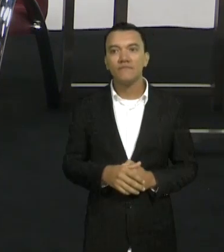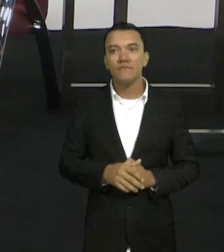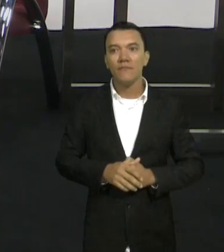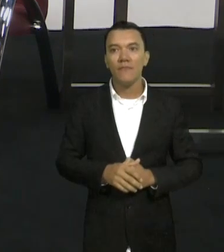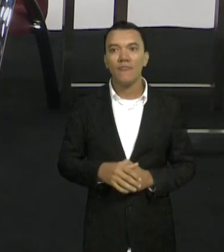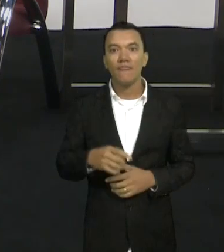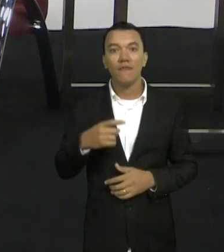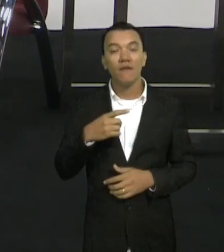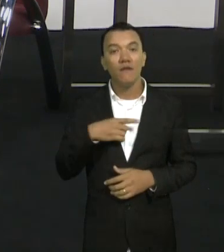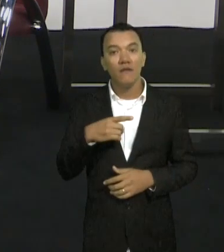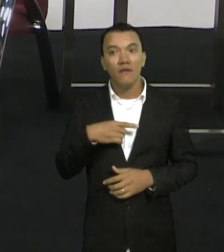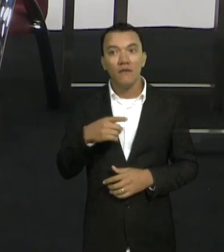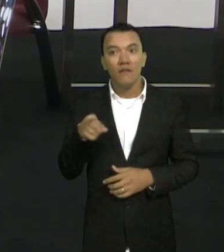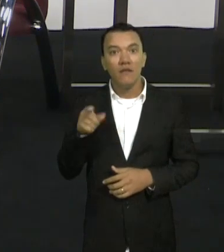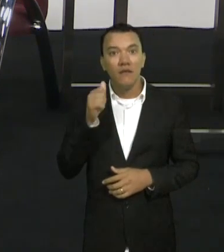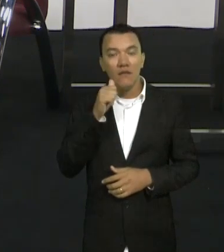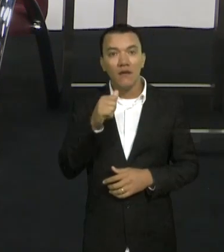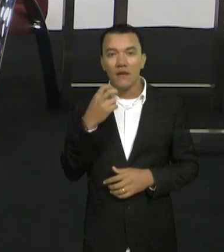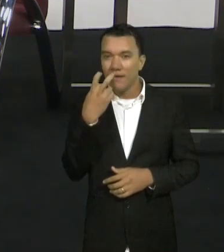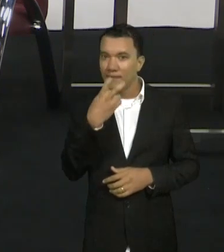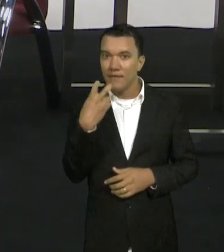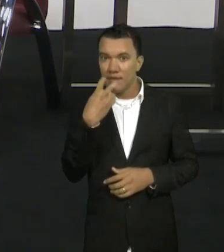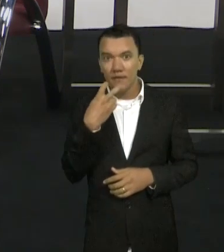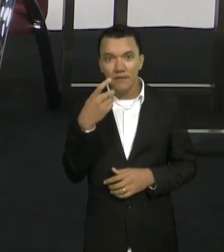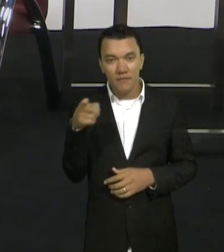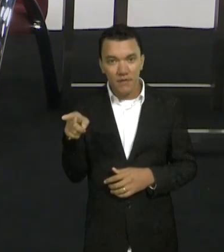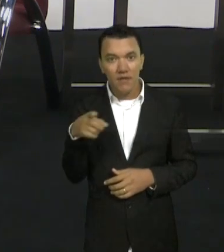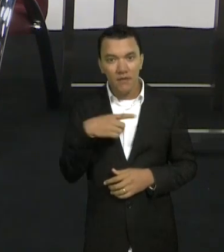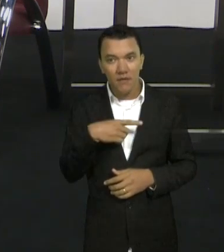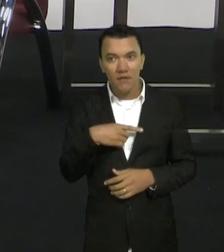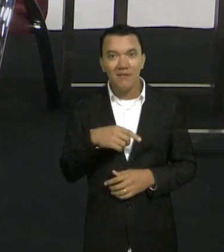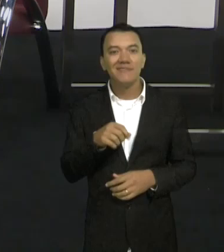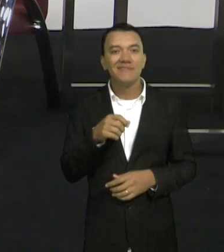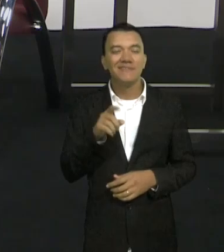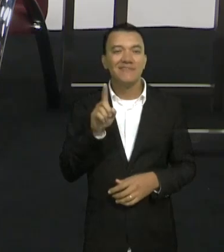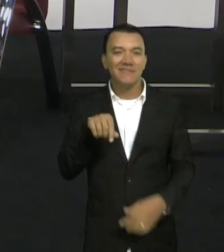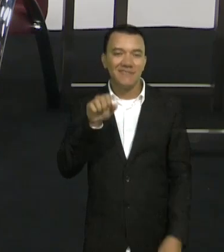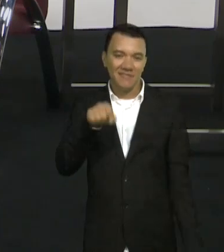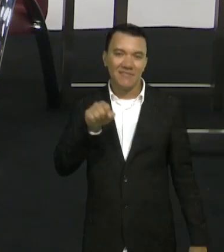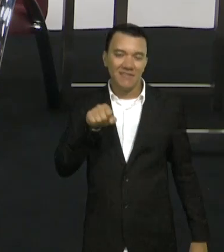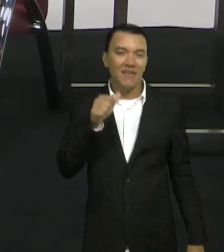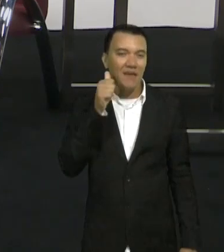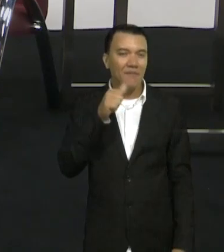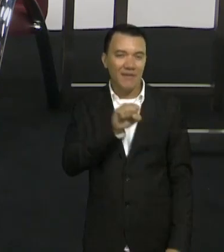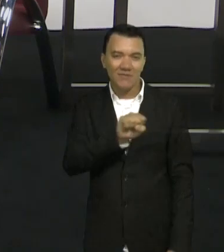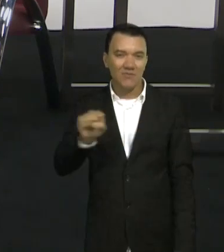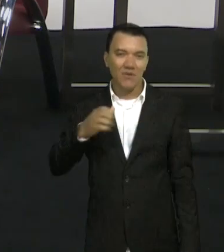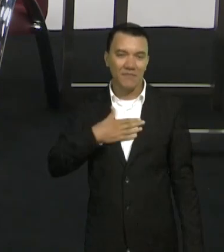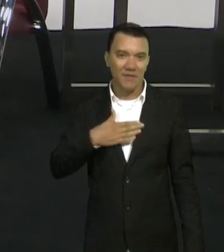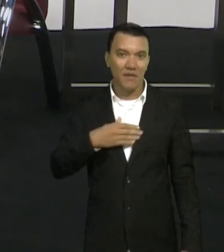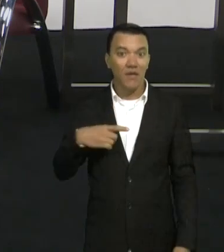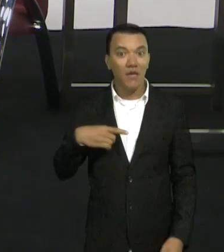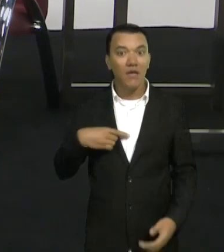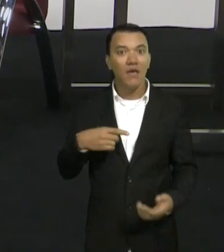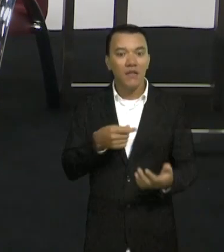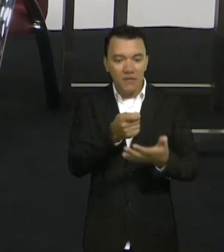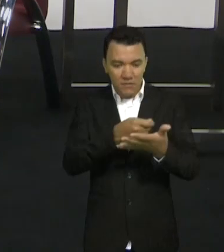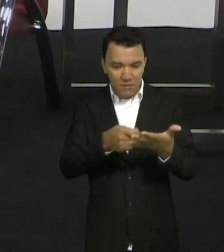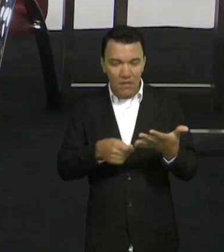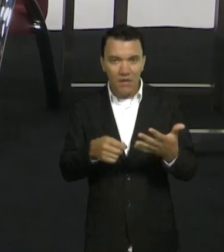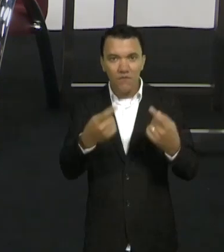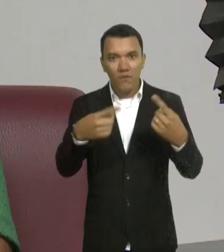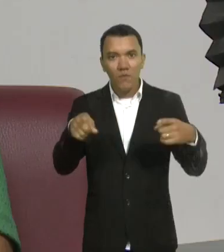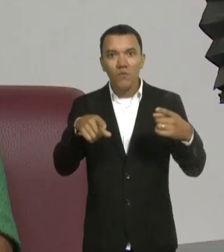também? Compositora. Compõe atuada e canta. Isso, é a minha sogra. Mas ela compõe, ela canta,